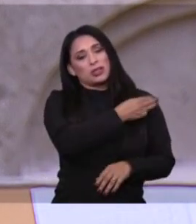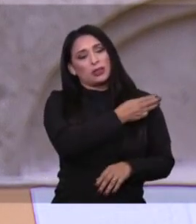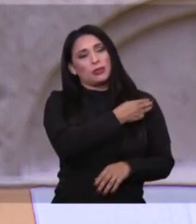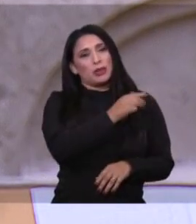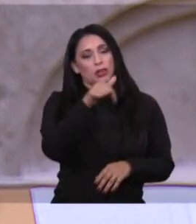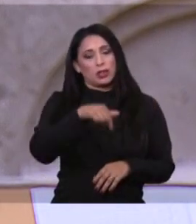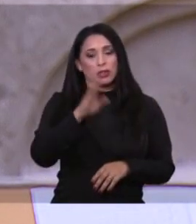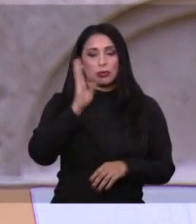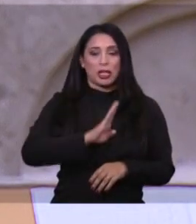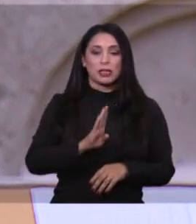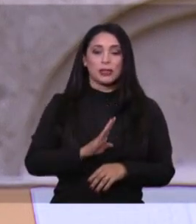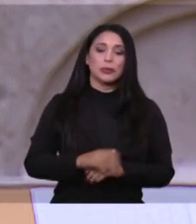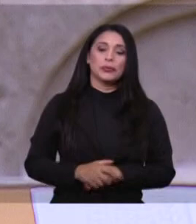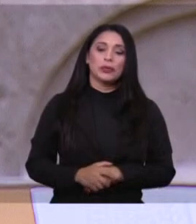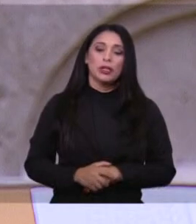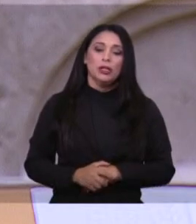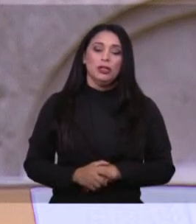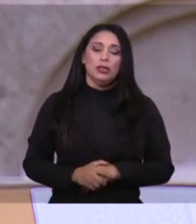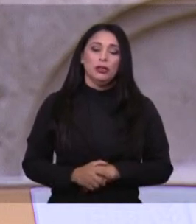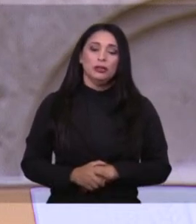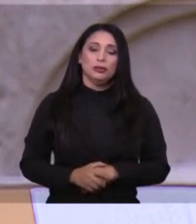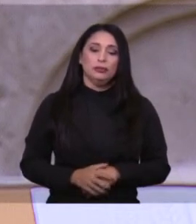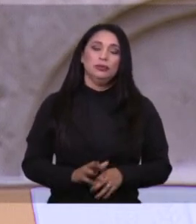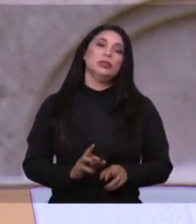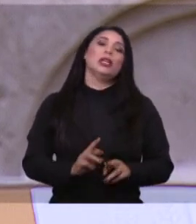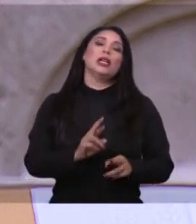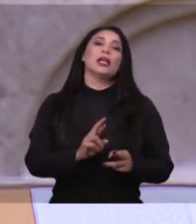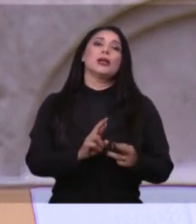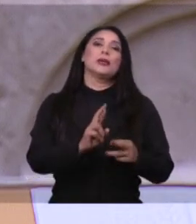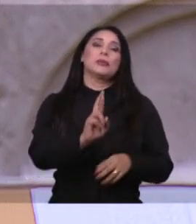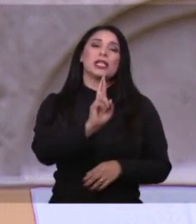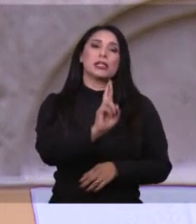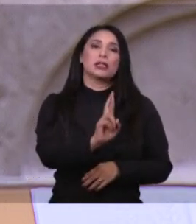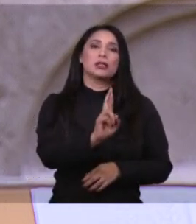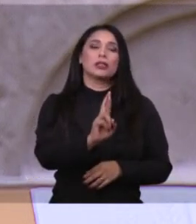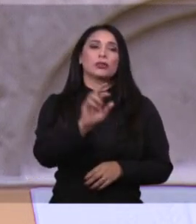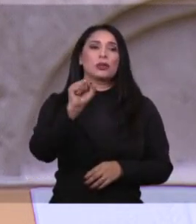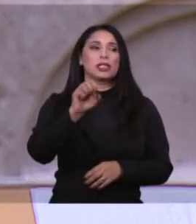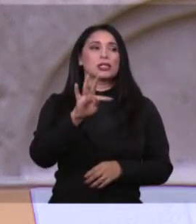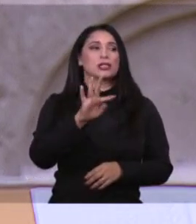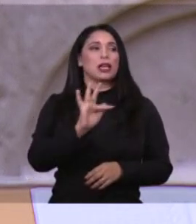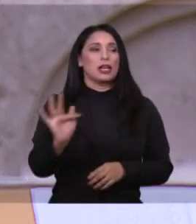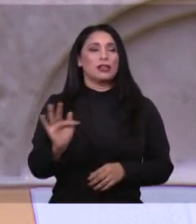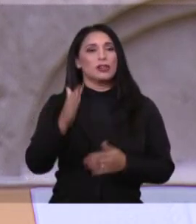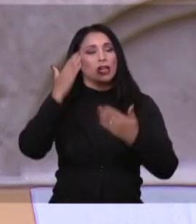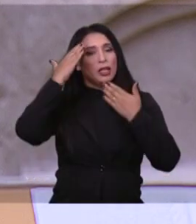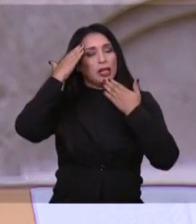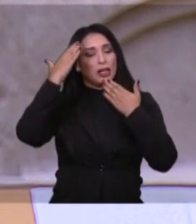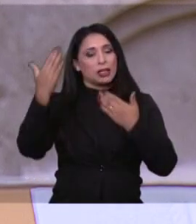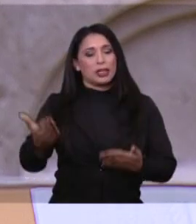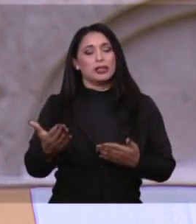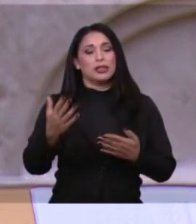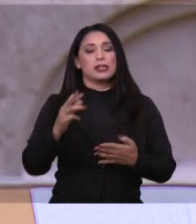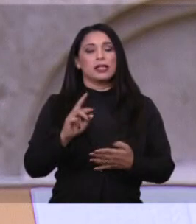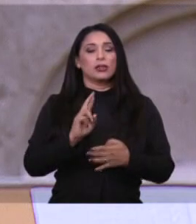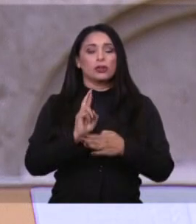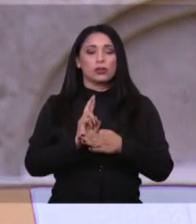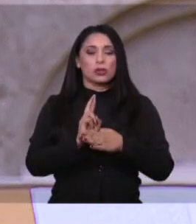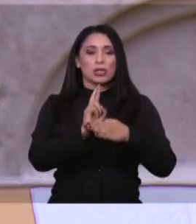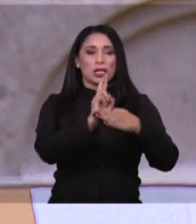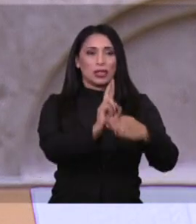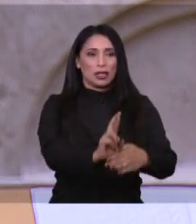Brasil. Eu queria, em nome do tribunal, agradecer a todos os requerentes e a Mitikuri que estiveram na